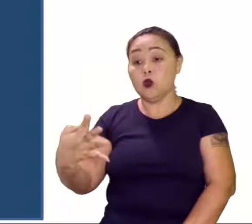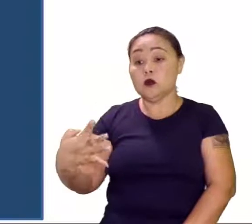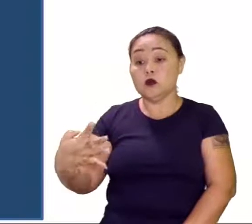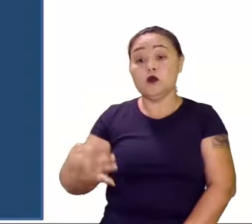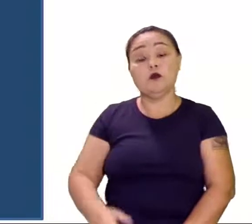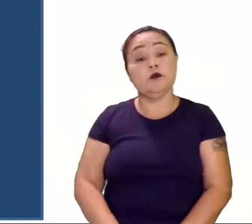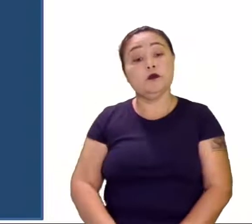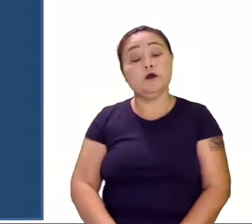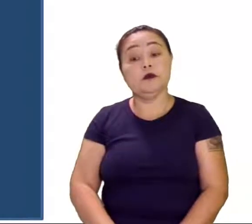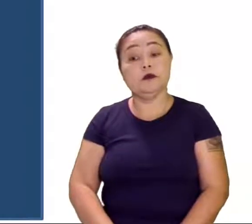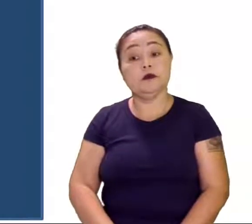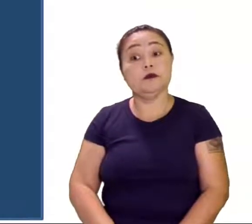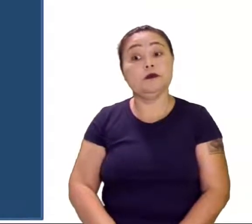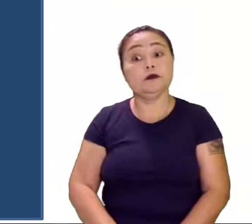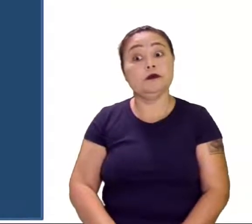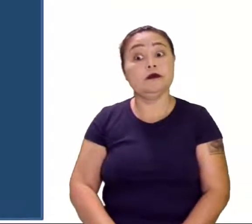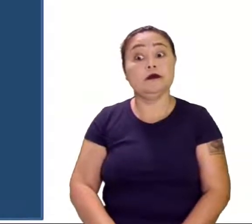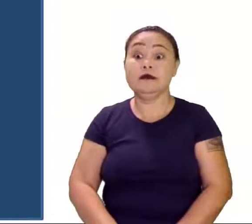ou 4?